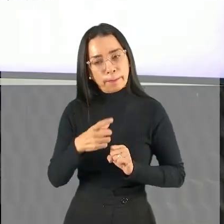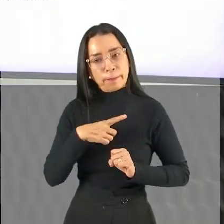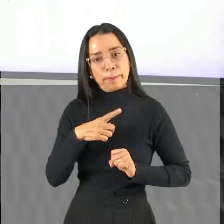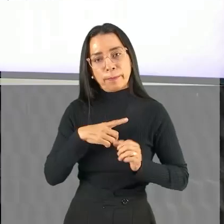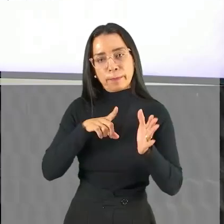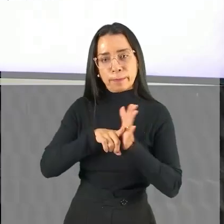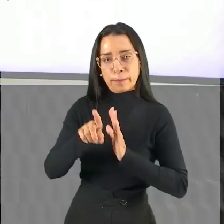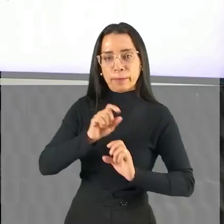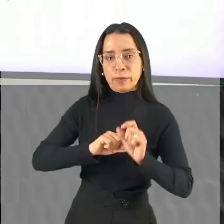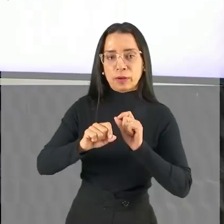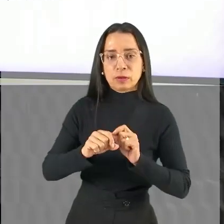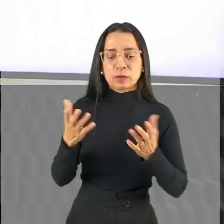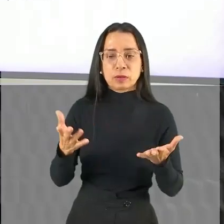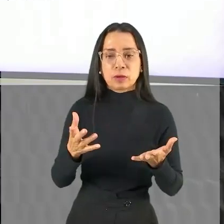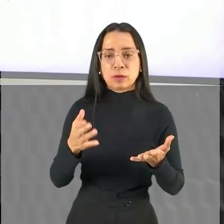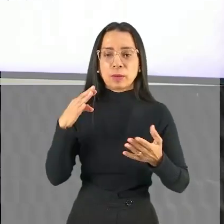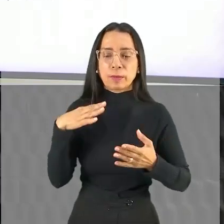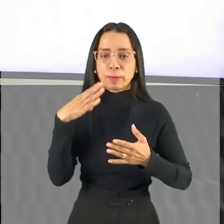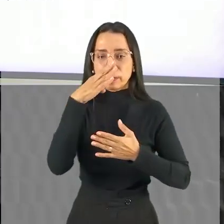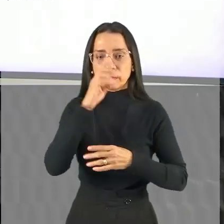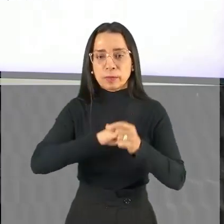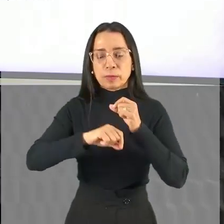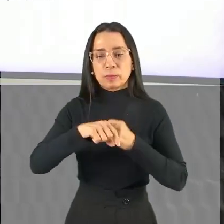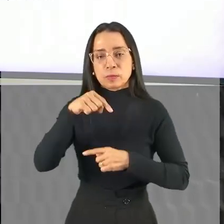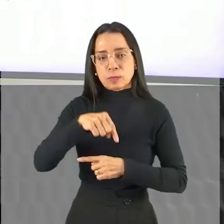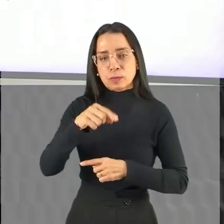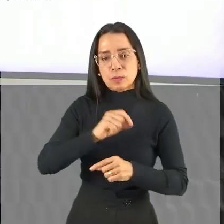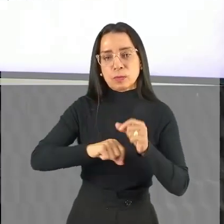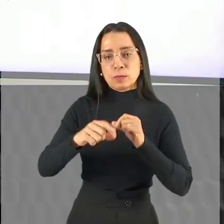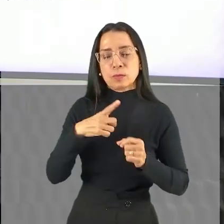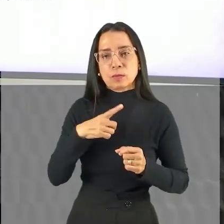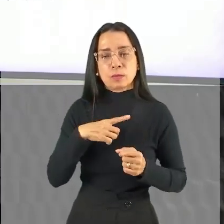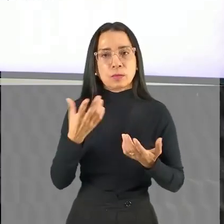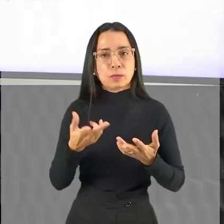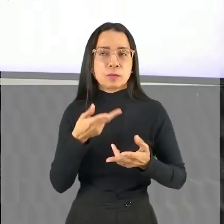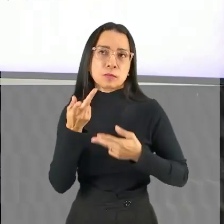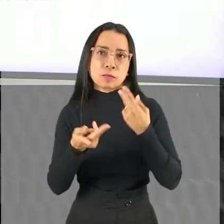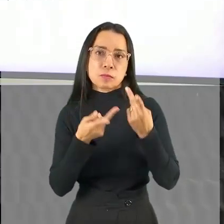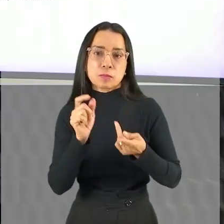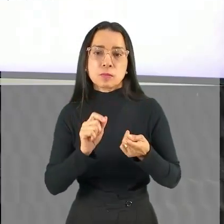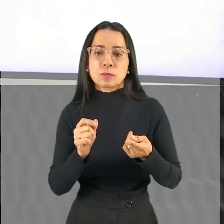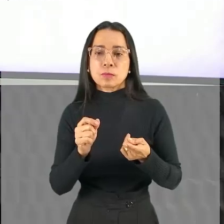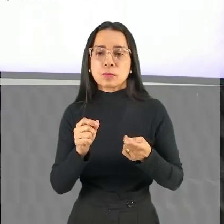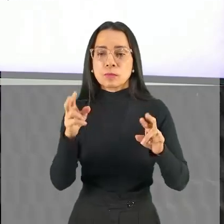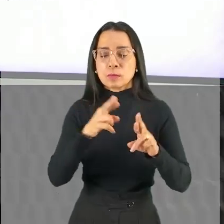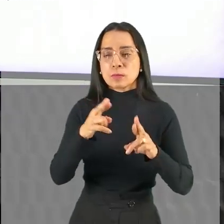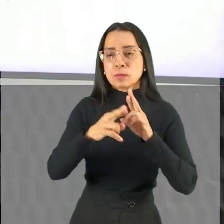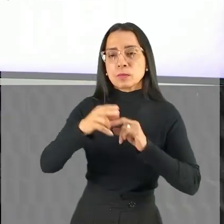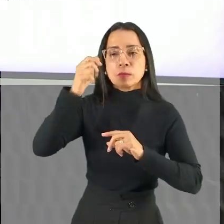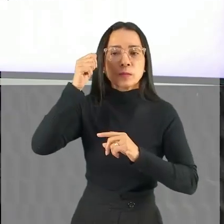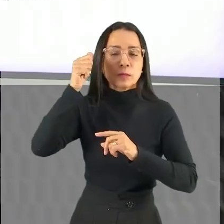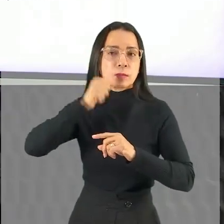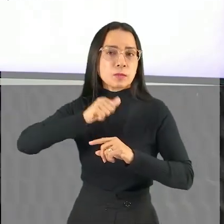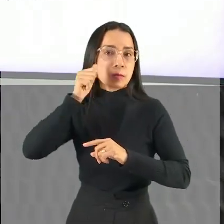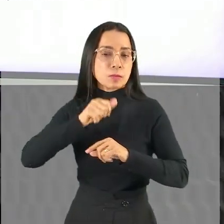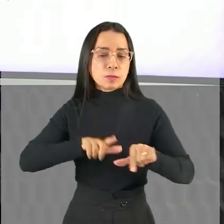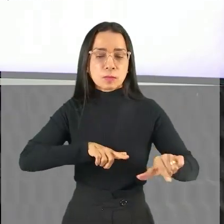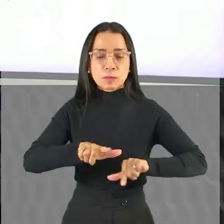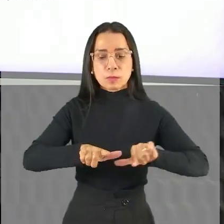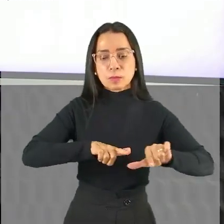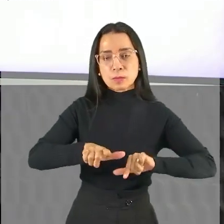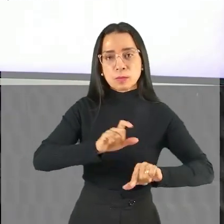na UEMA, mas principalmente aqui, né, alguma questão que fale sobre essas mulheres trabalhadoras,